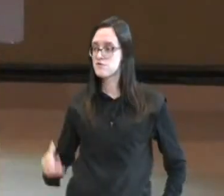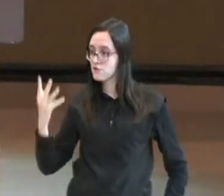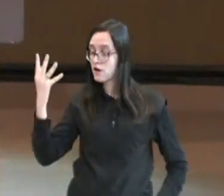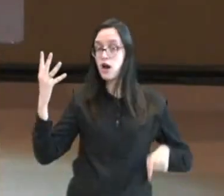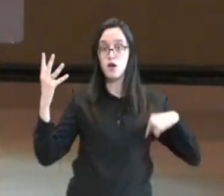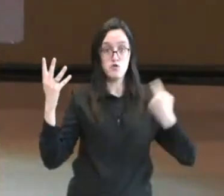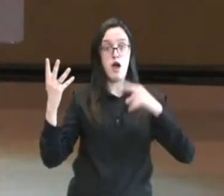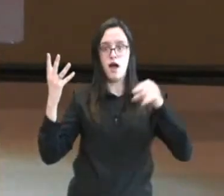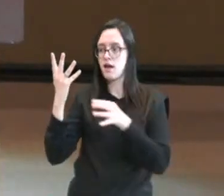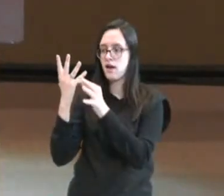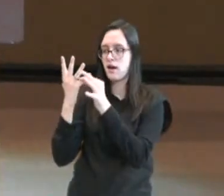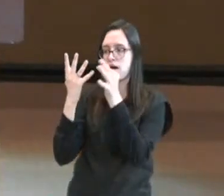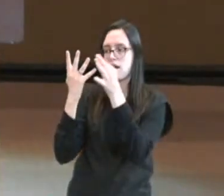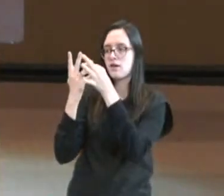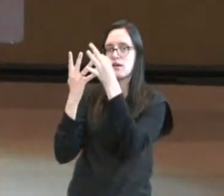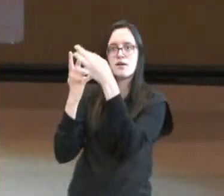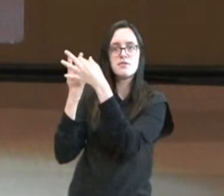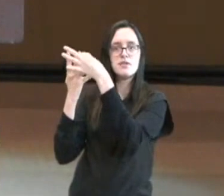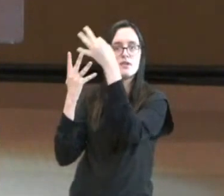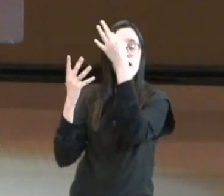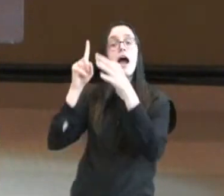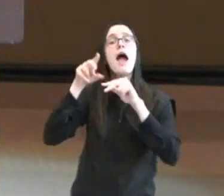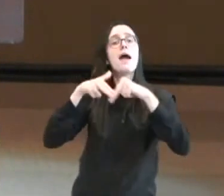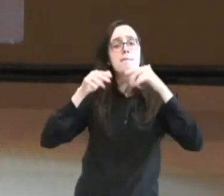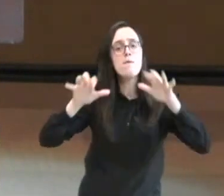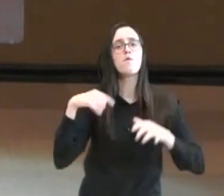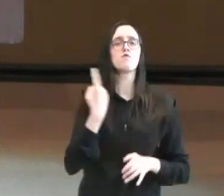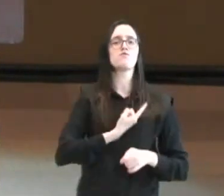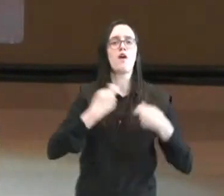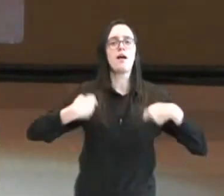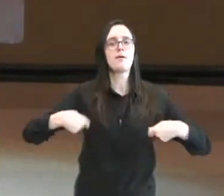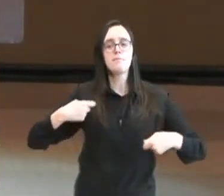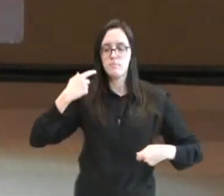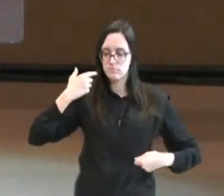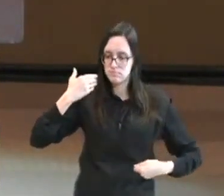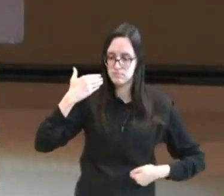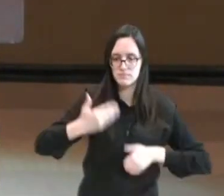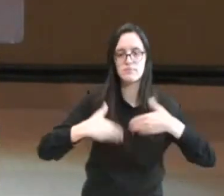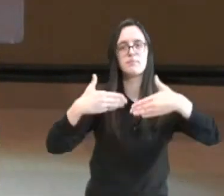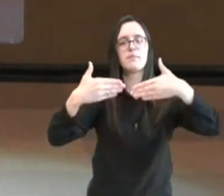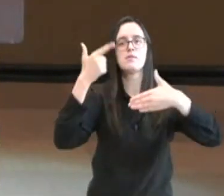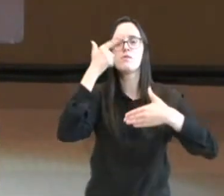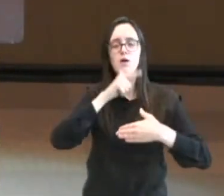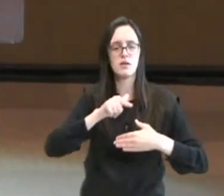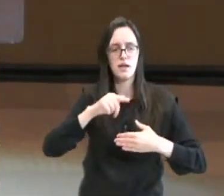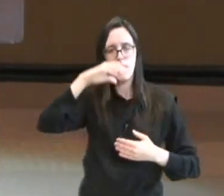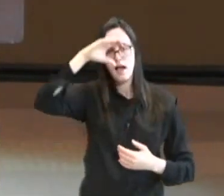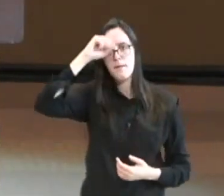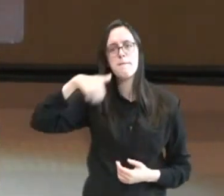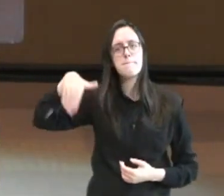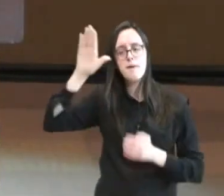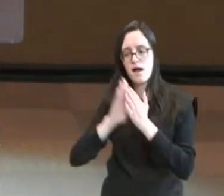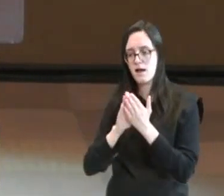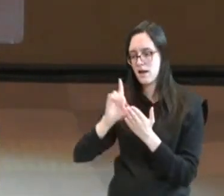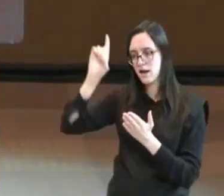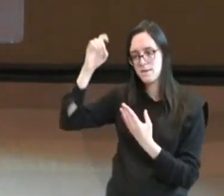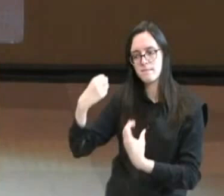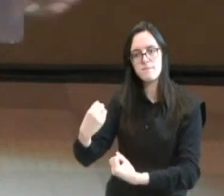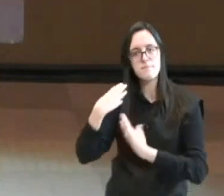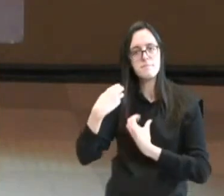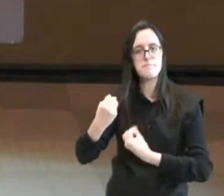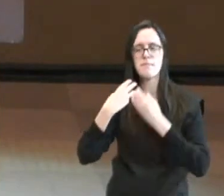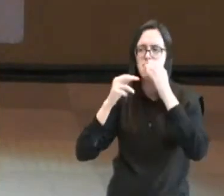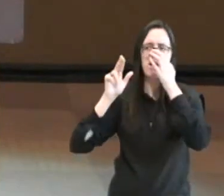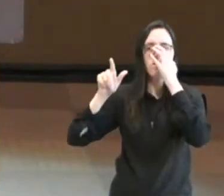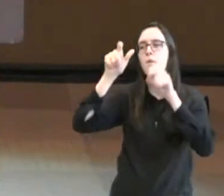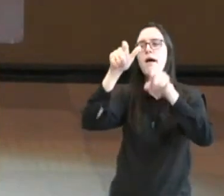isso que eu preciso, meus amados, por isso que nós precisamos perseverar nos ensinos da Bíblia, não